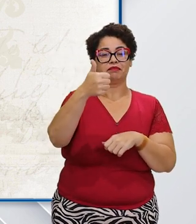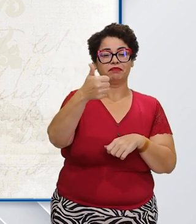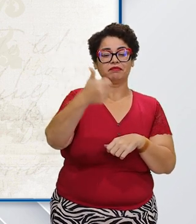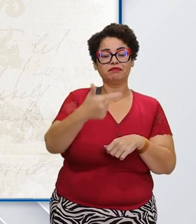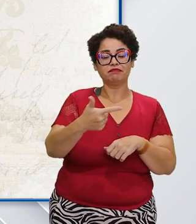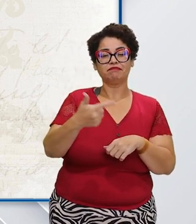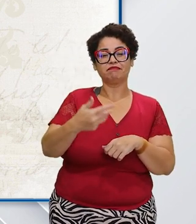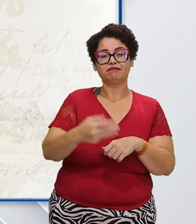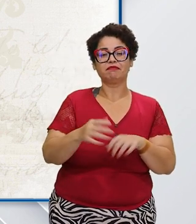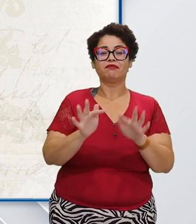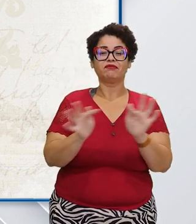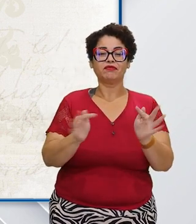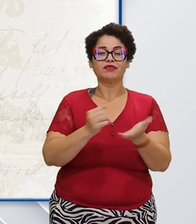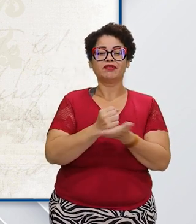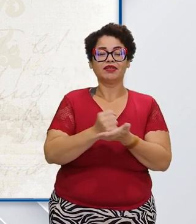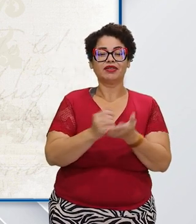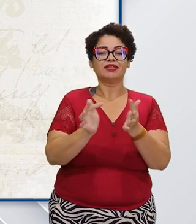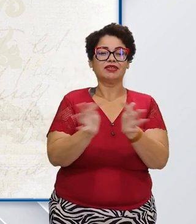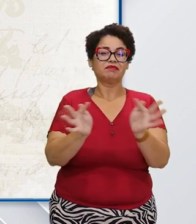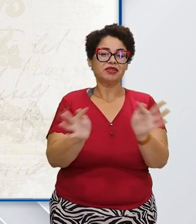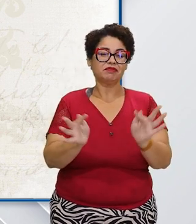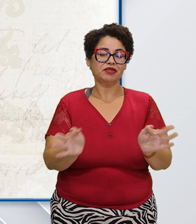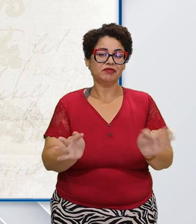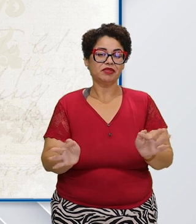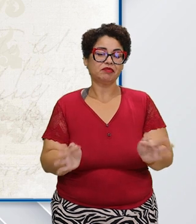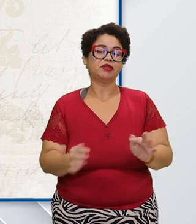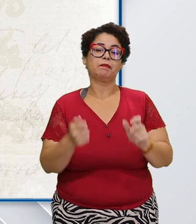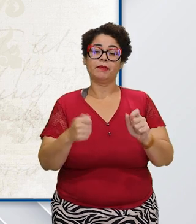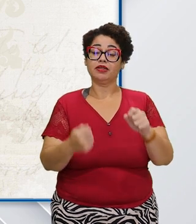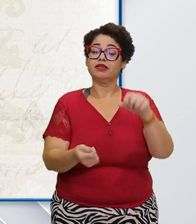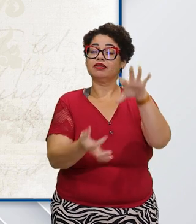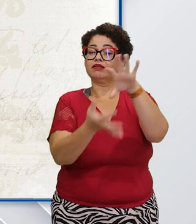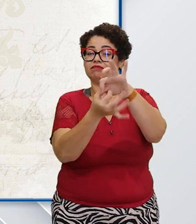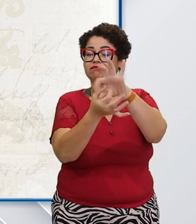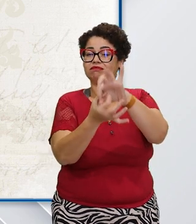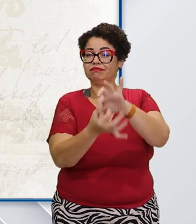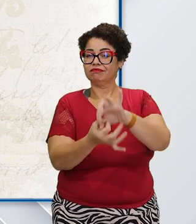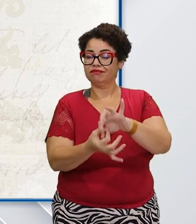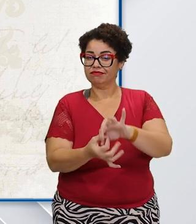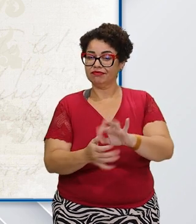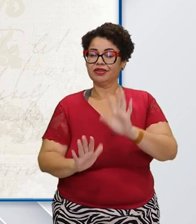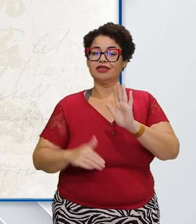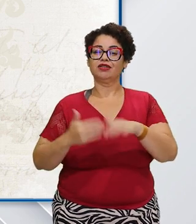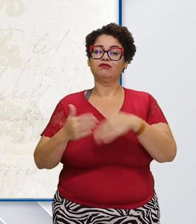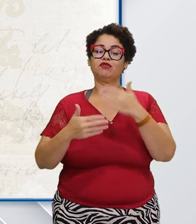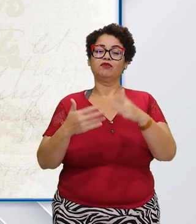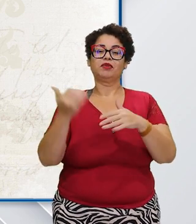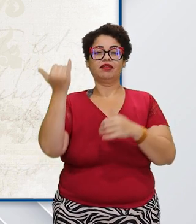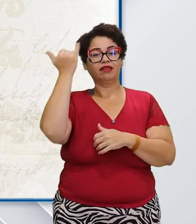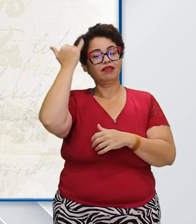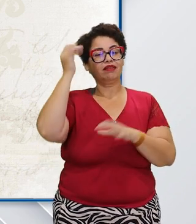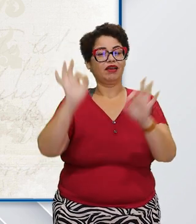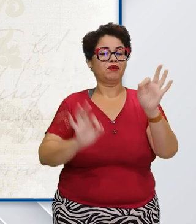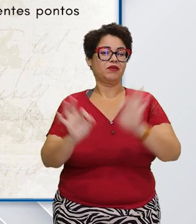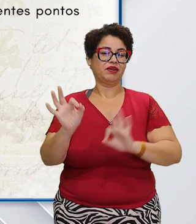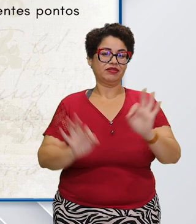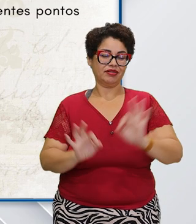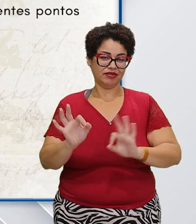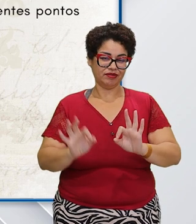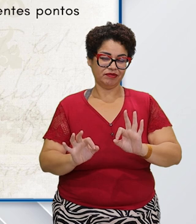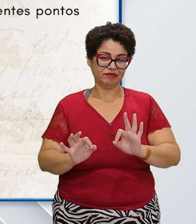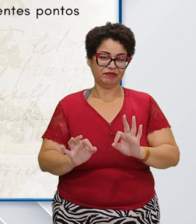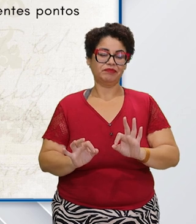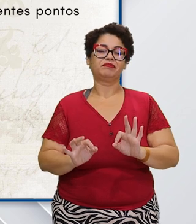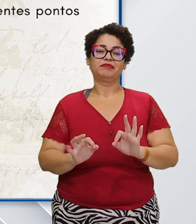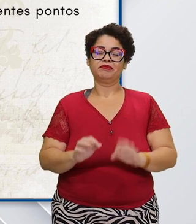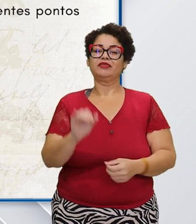para a ideia menos menos forte ou o contrário né É preciso ter uma coerência no desenvolvimento dessas